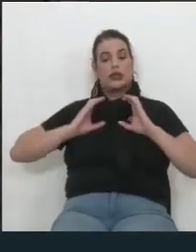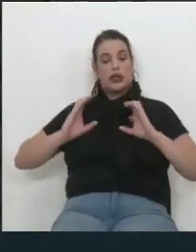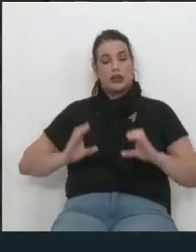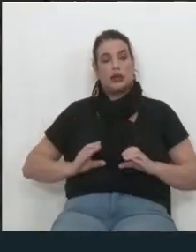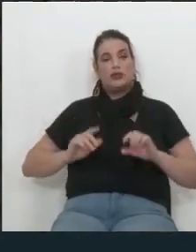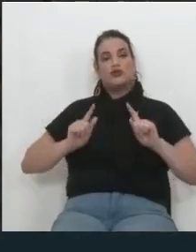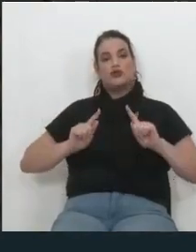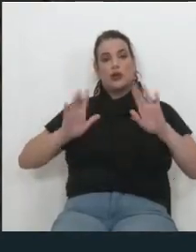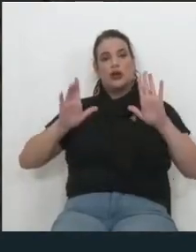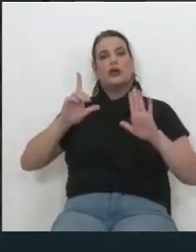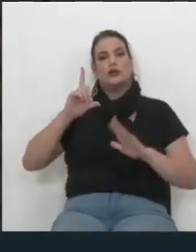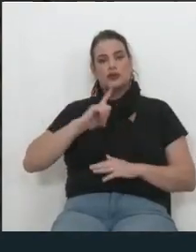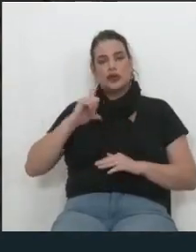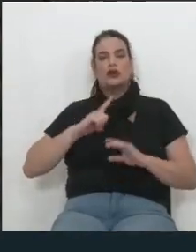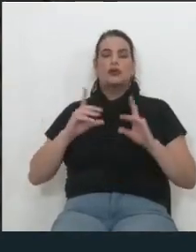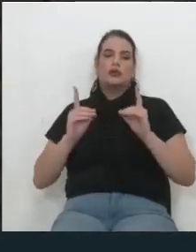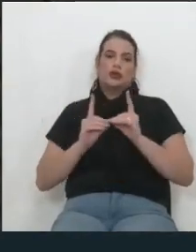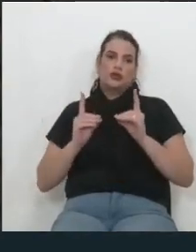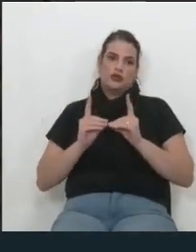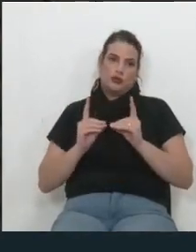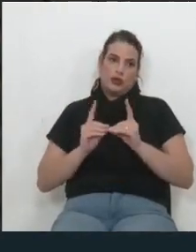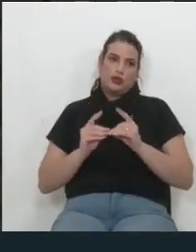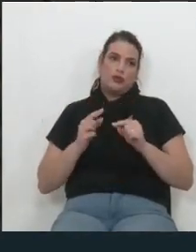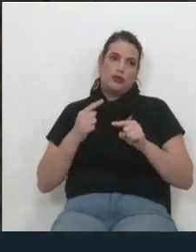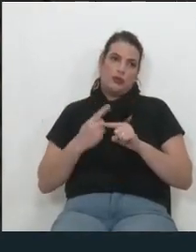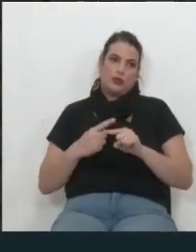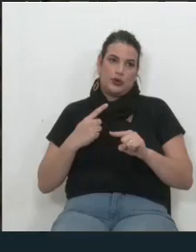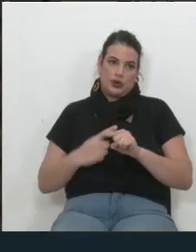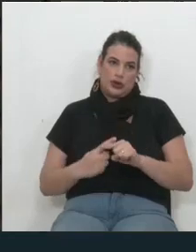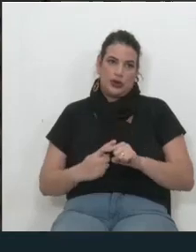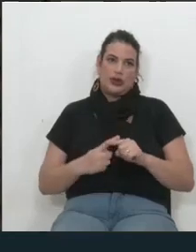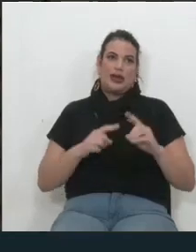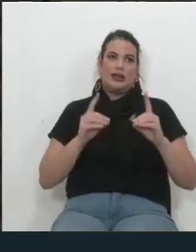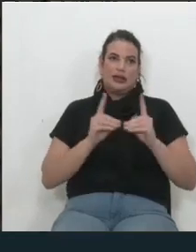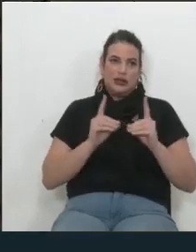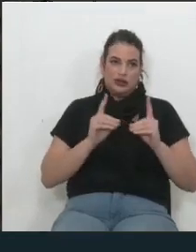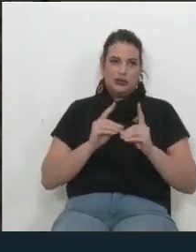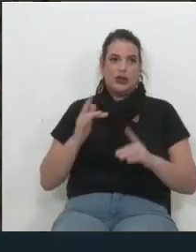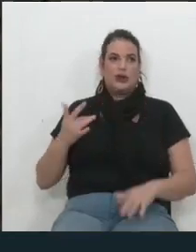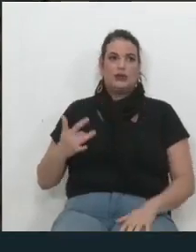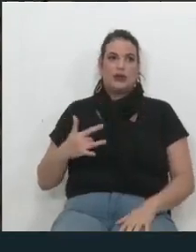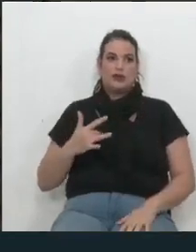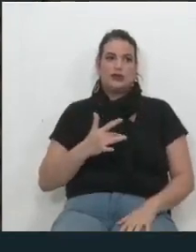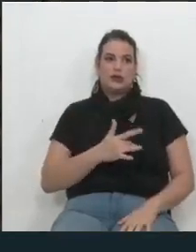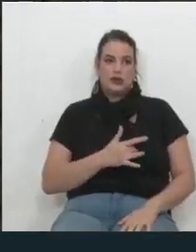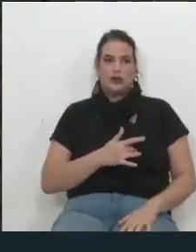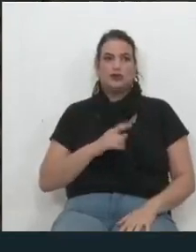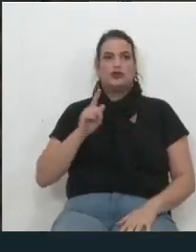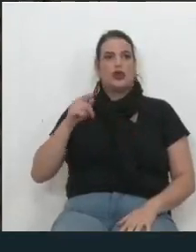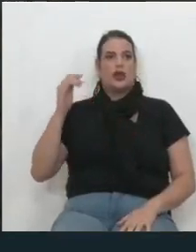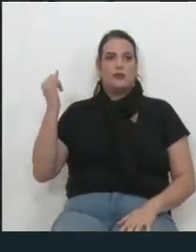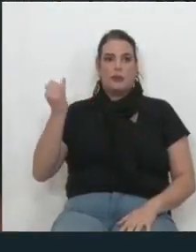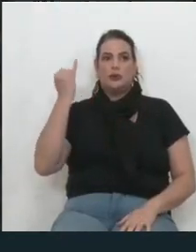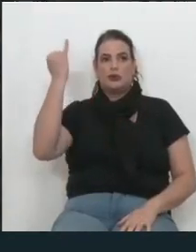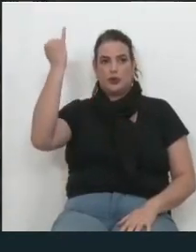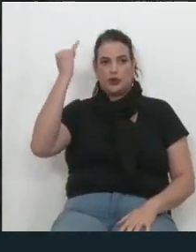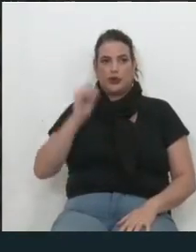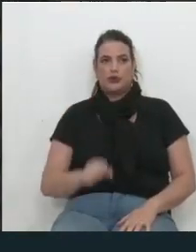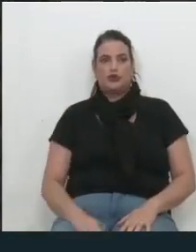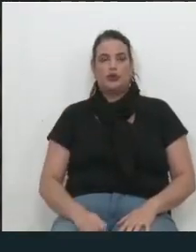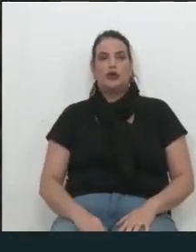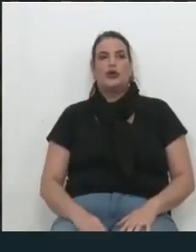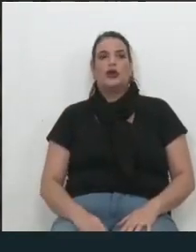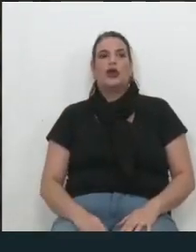o atendimento. Porque atendimento à saúde é prioridade. E não